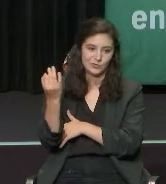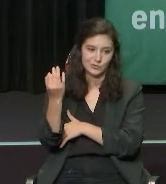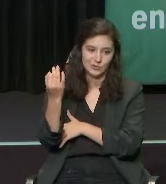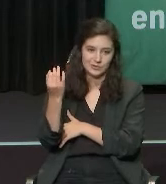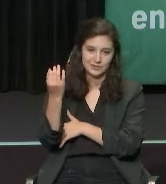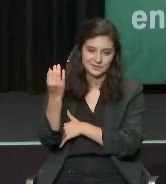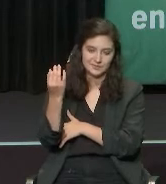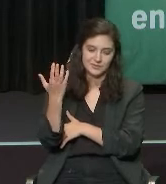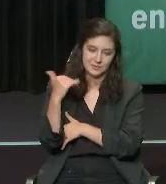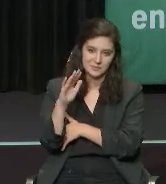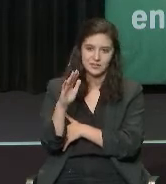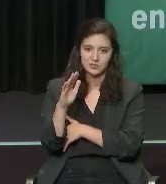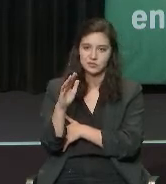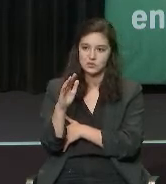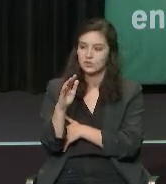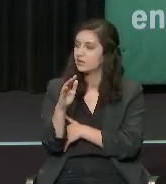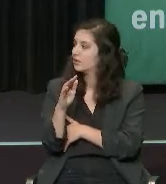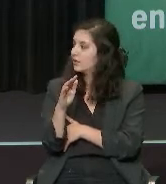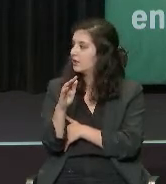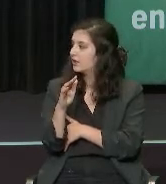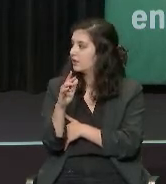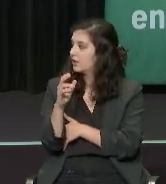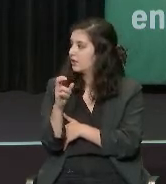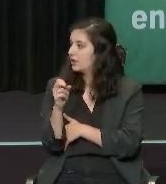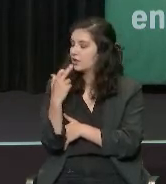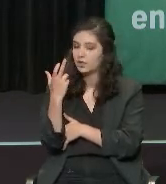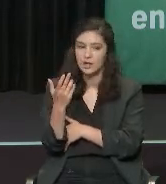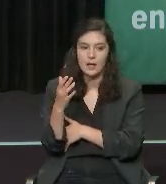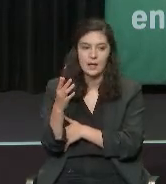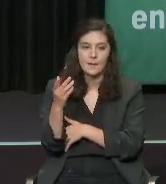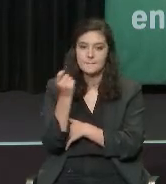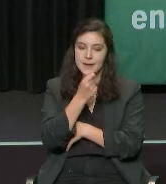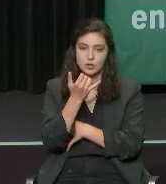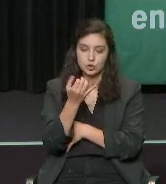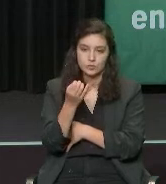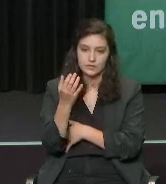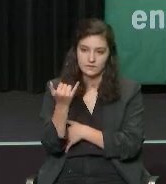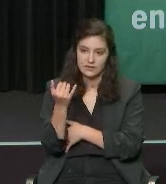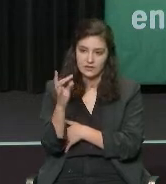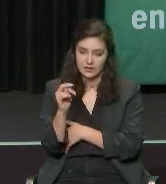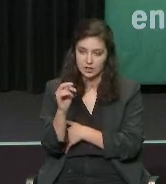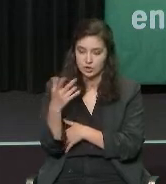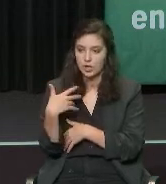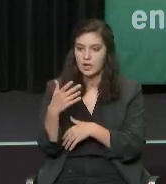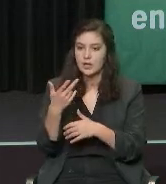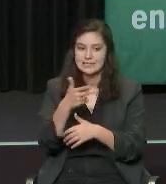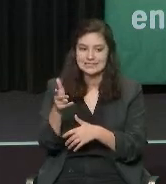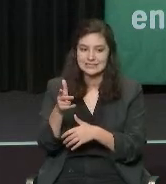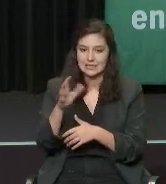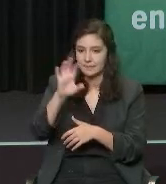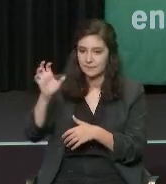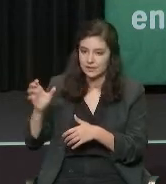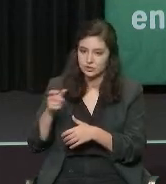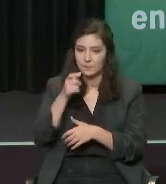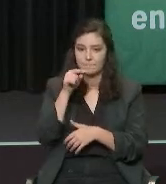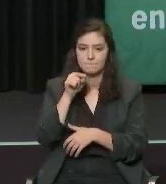mas que vai acontecer no ano que vem, em maio de 2023, e vai juntar mais de 100 países, com mais de 1.500 pessoas a